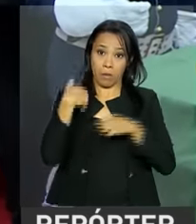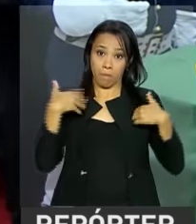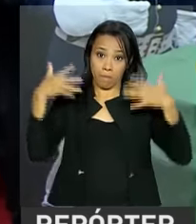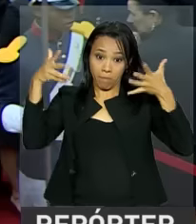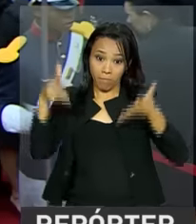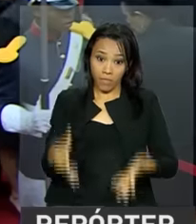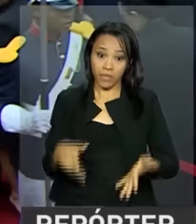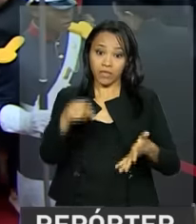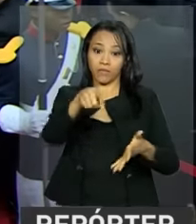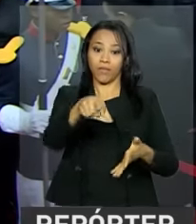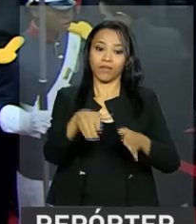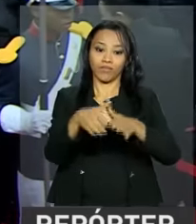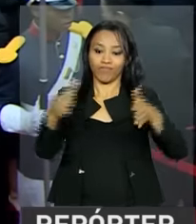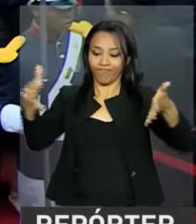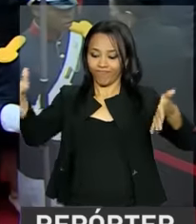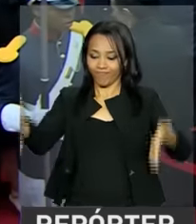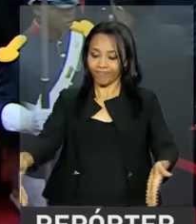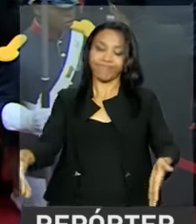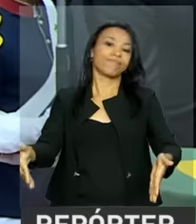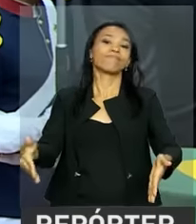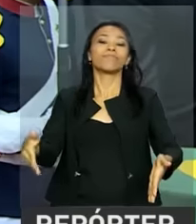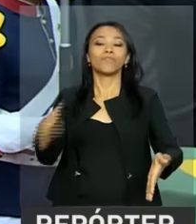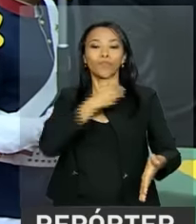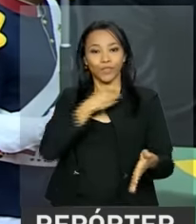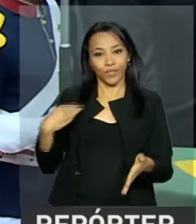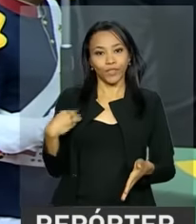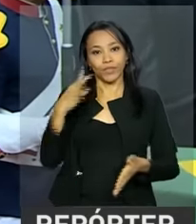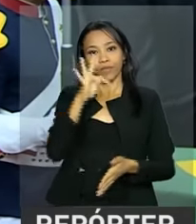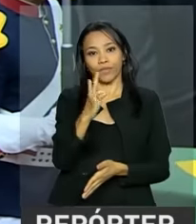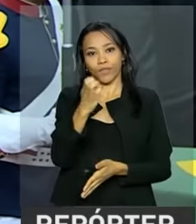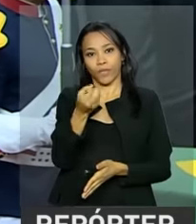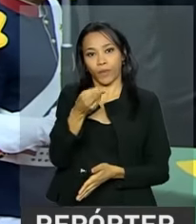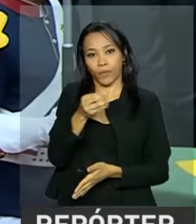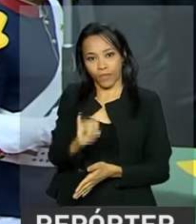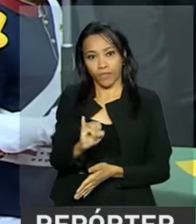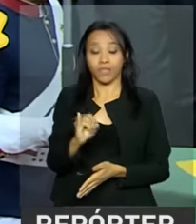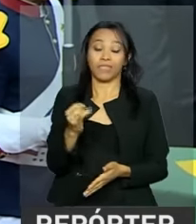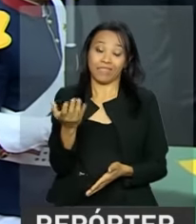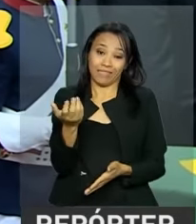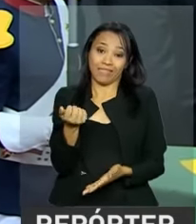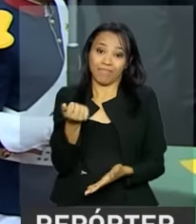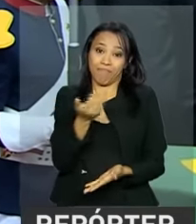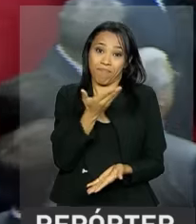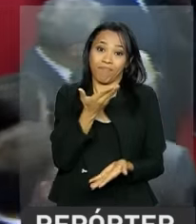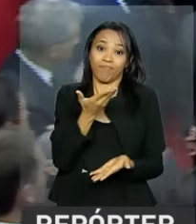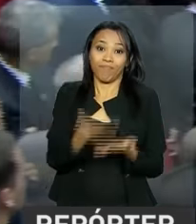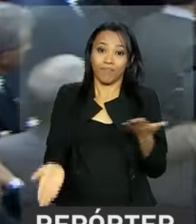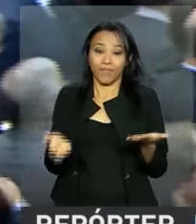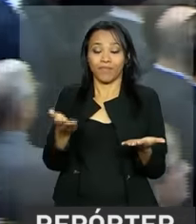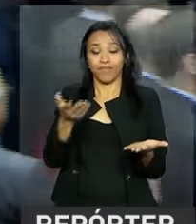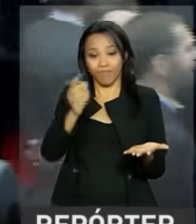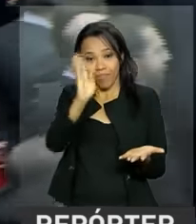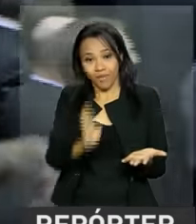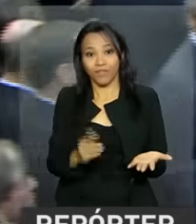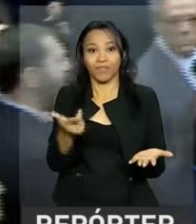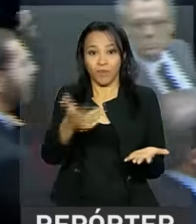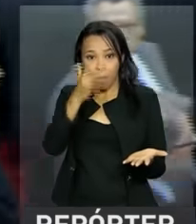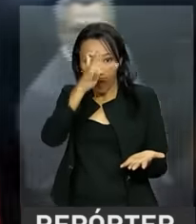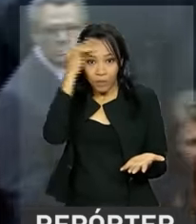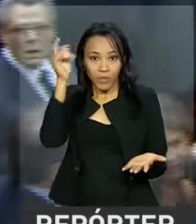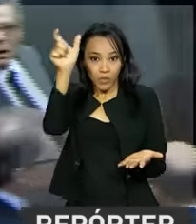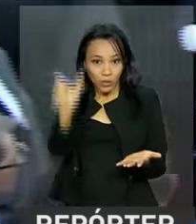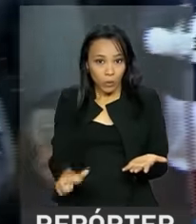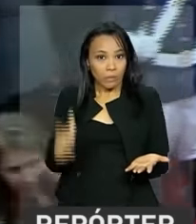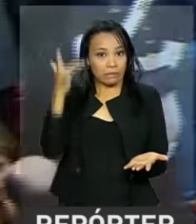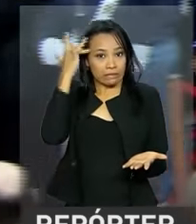Supremo Tribunal Federal teoriza vasque para temer o Brasil perdeu um homem público com uma trajetória Impecável a